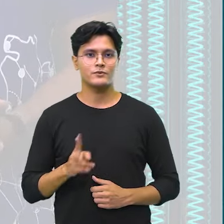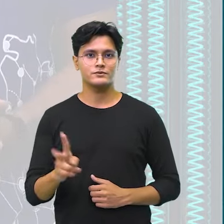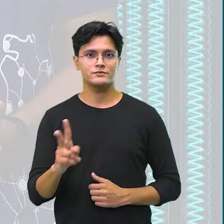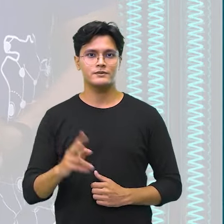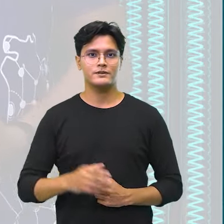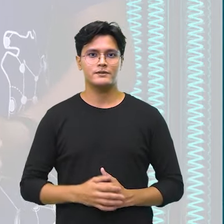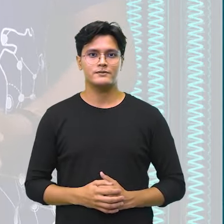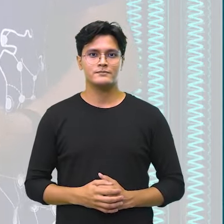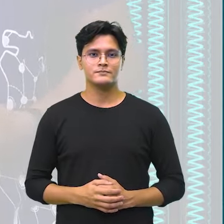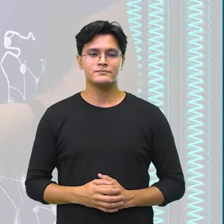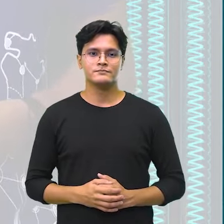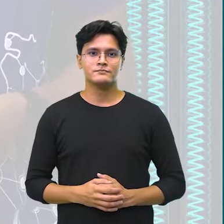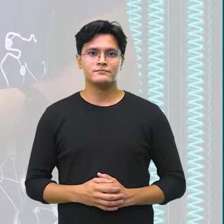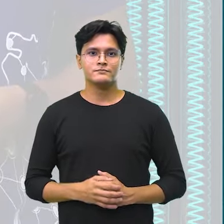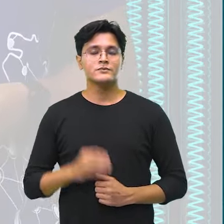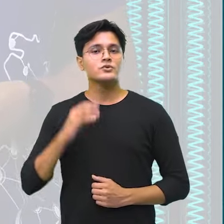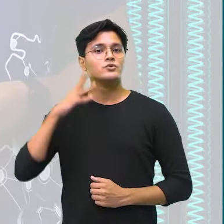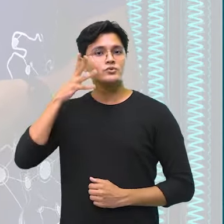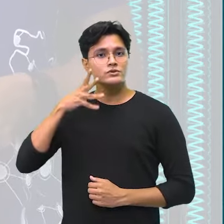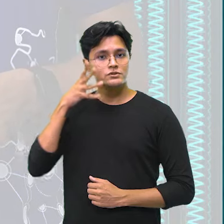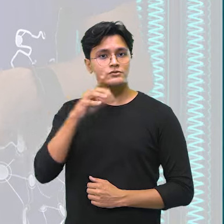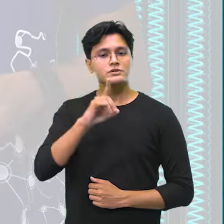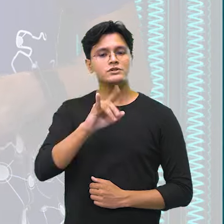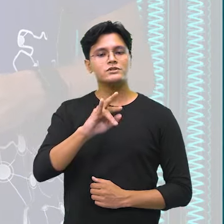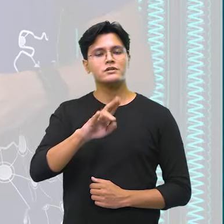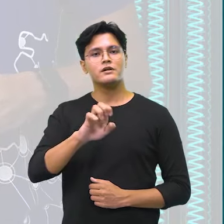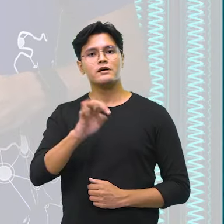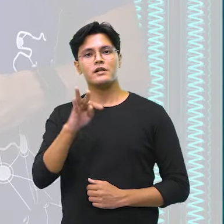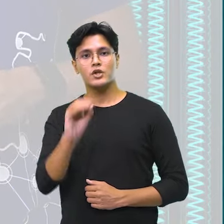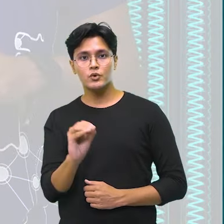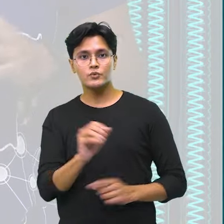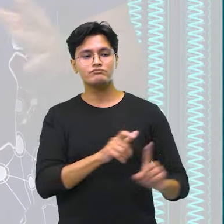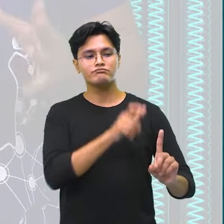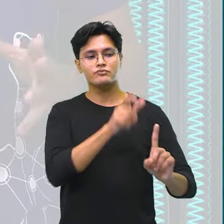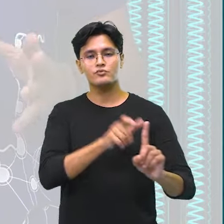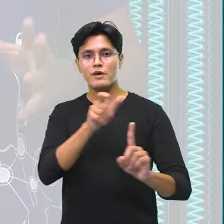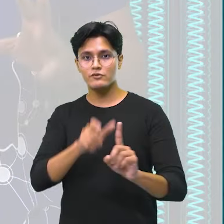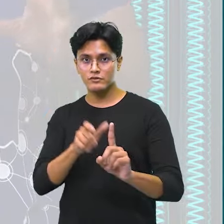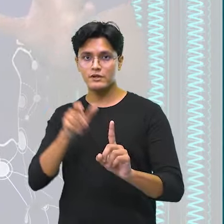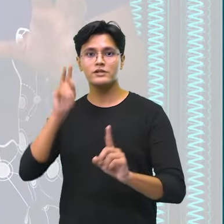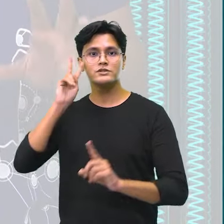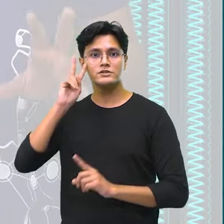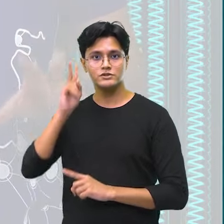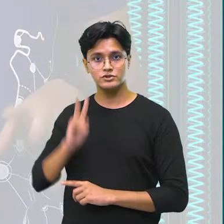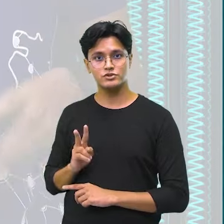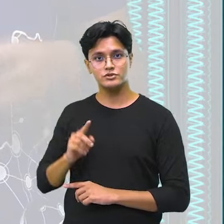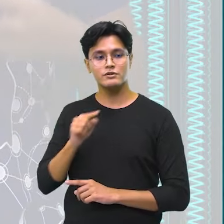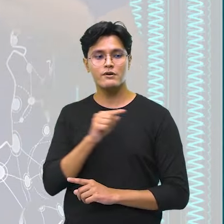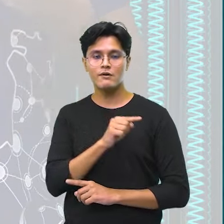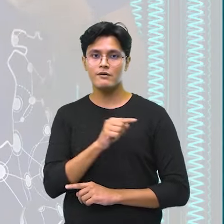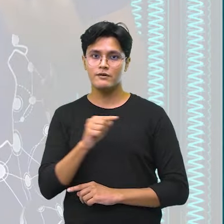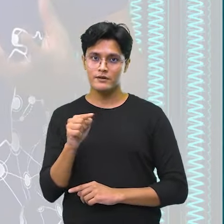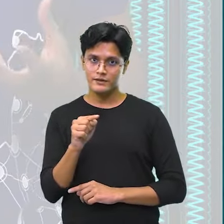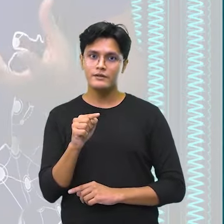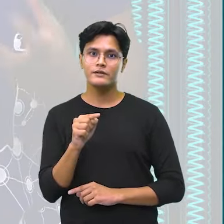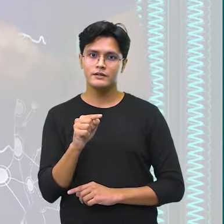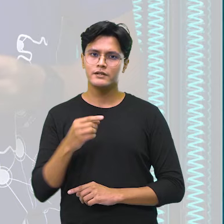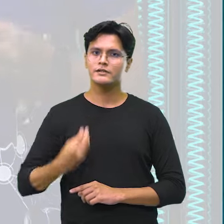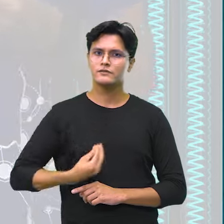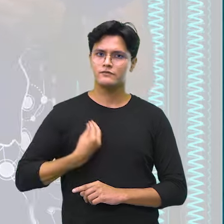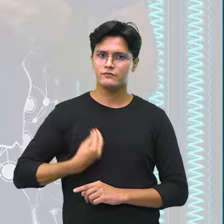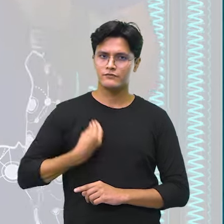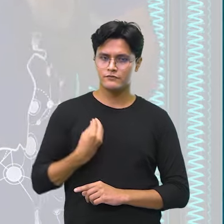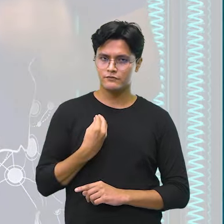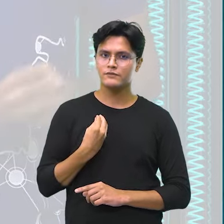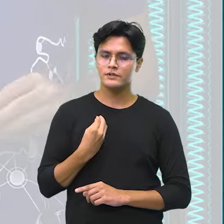continuar. No discurso direto, os personagens de uma história, eles ganham vida,